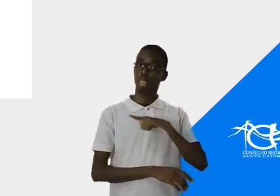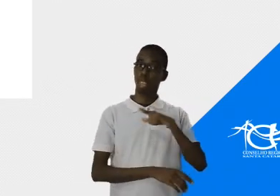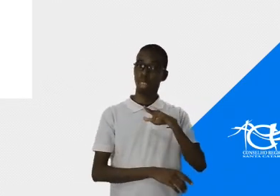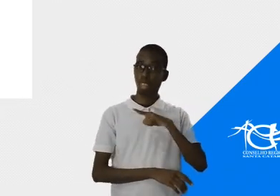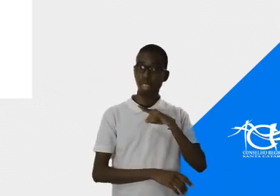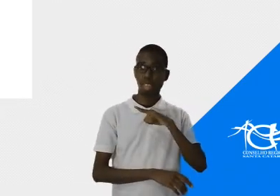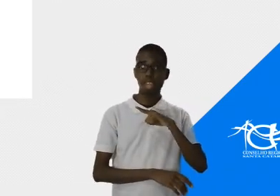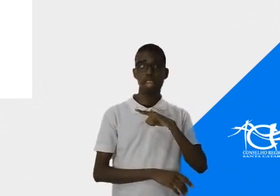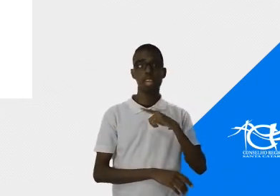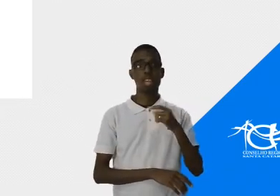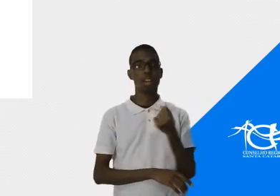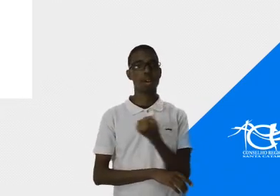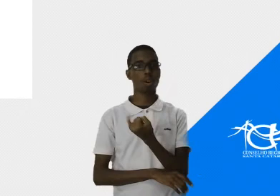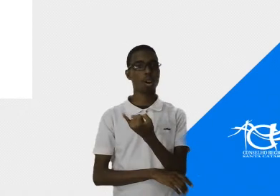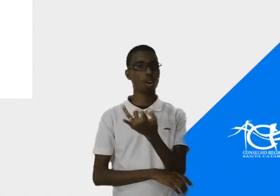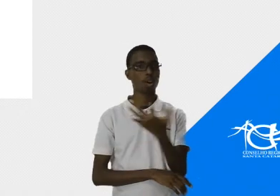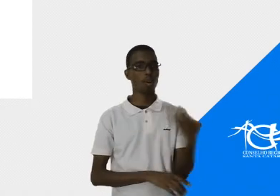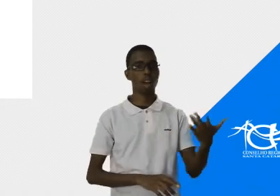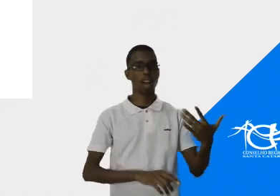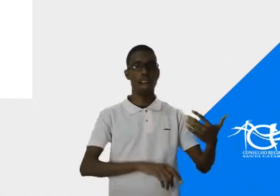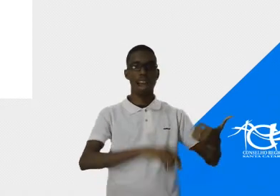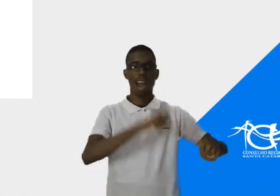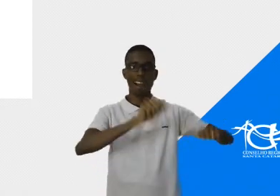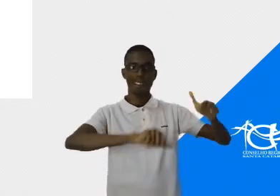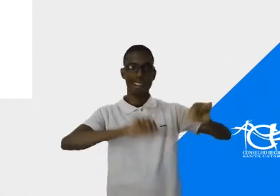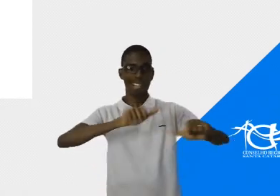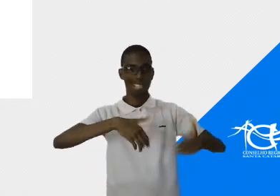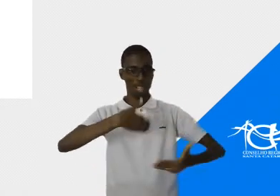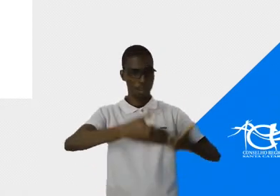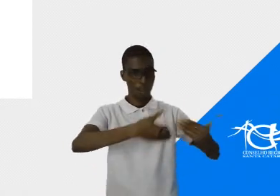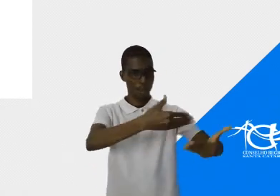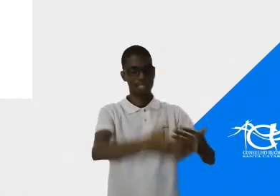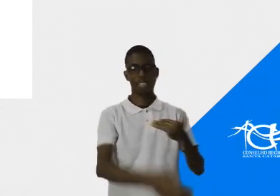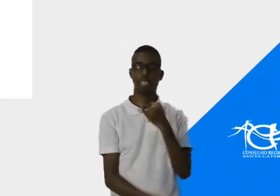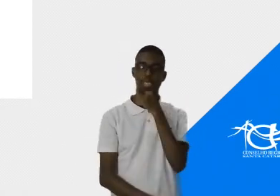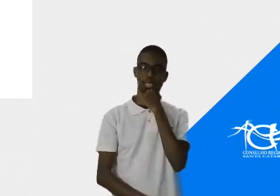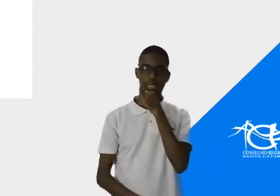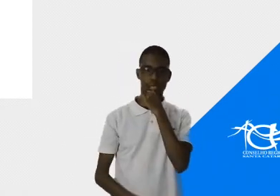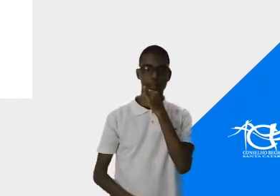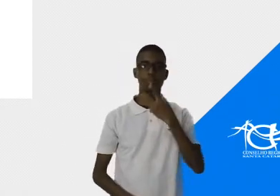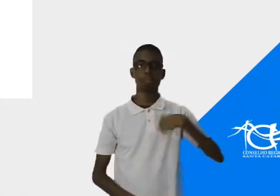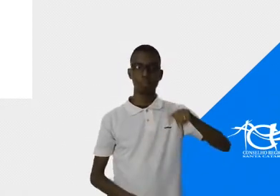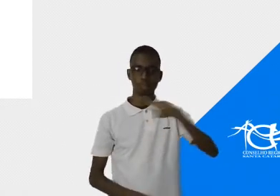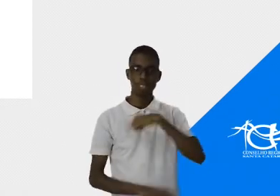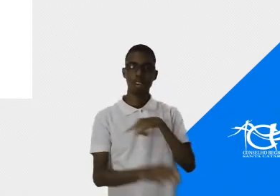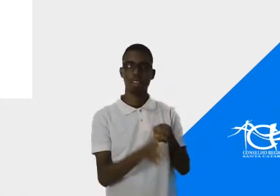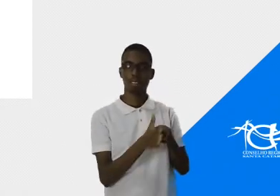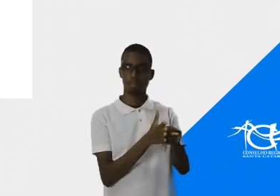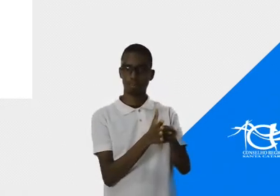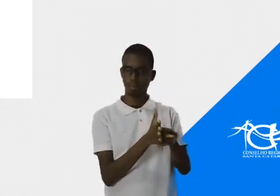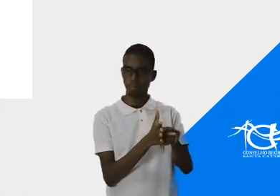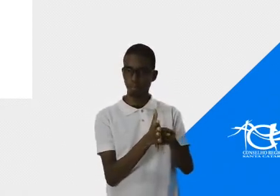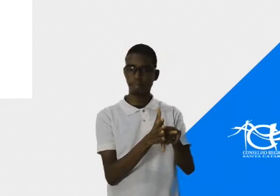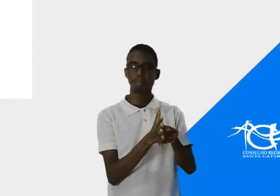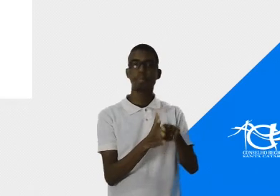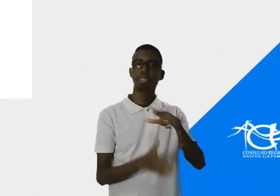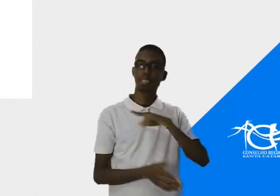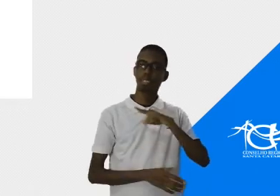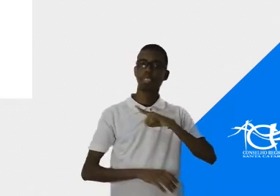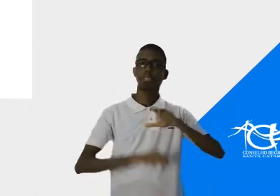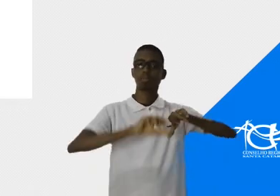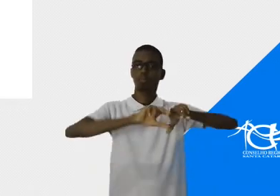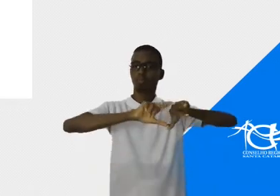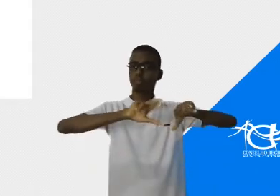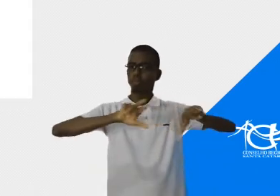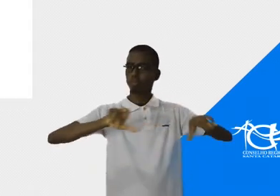de processos. Por exemplo, nós fazemos investigação de variáveis psicométricas, de aspectos psicométricos produzidos pelos